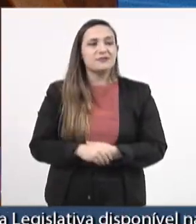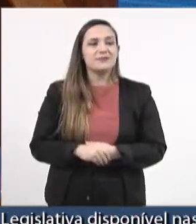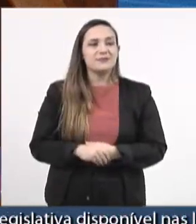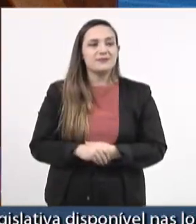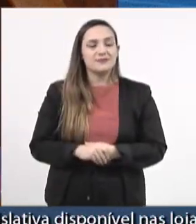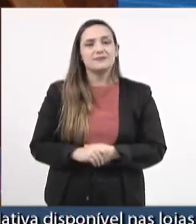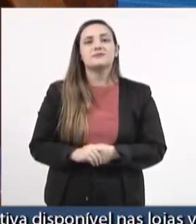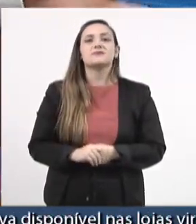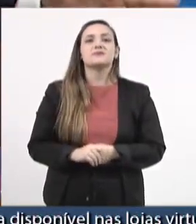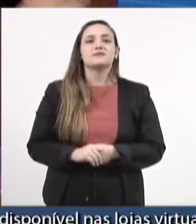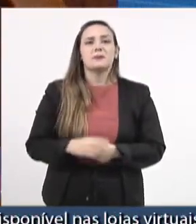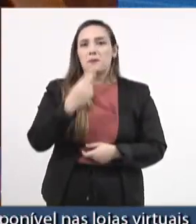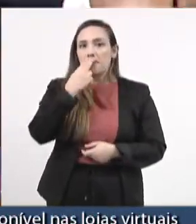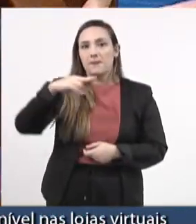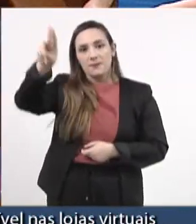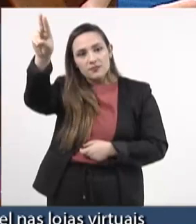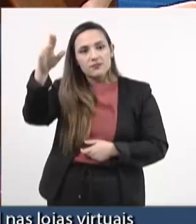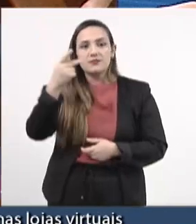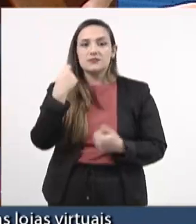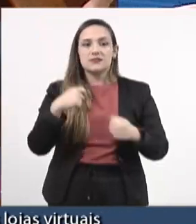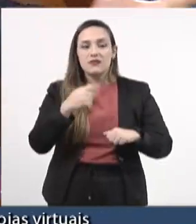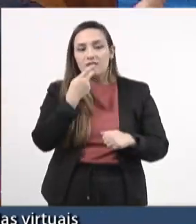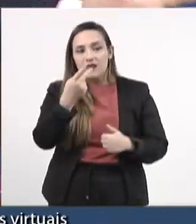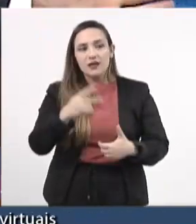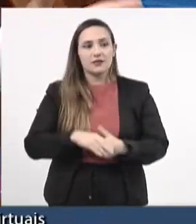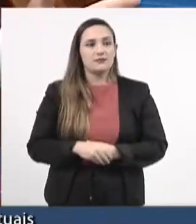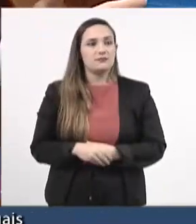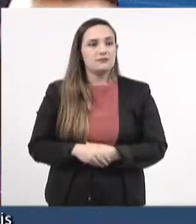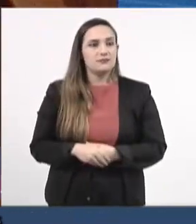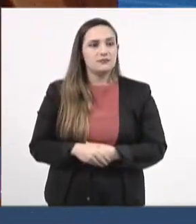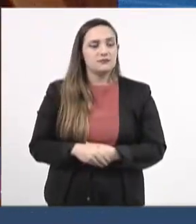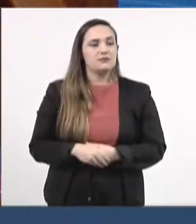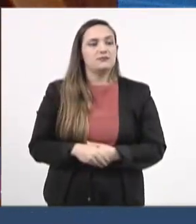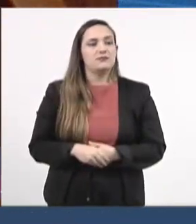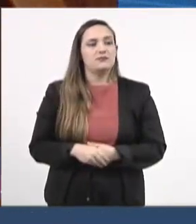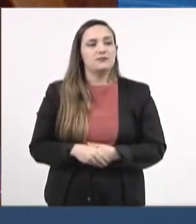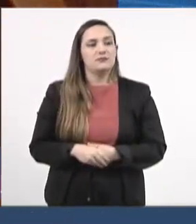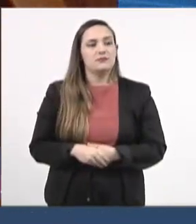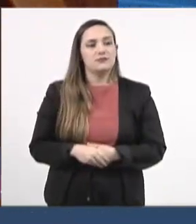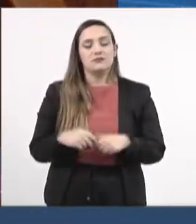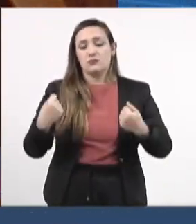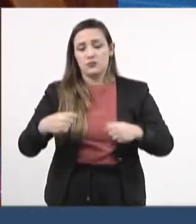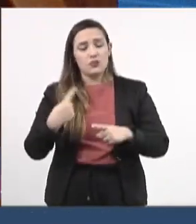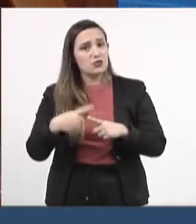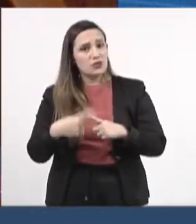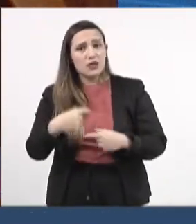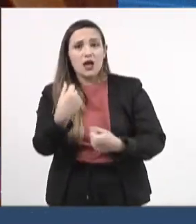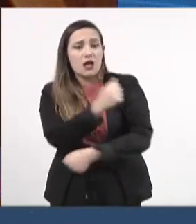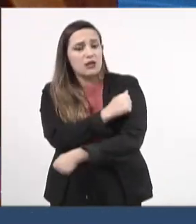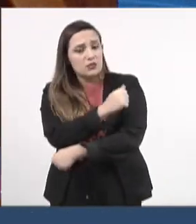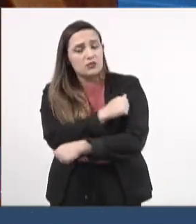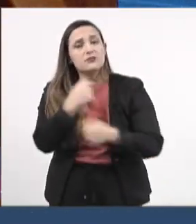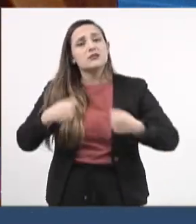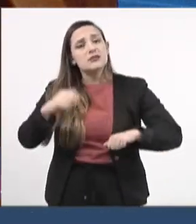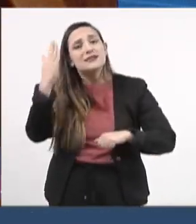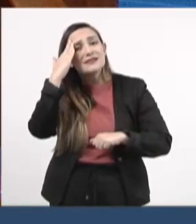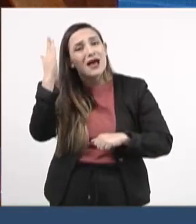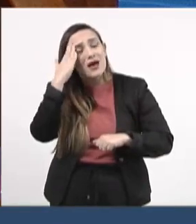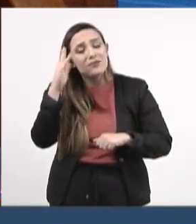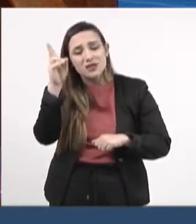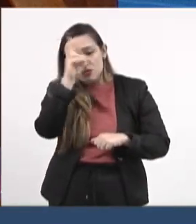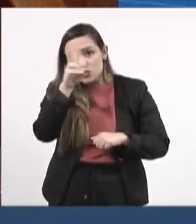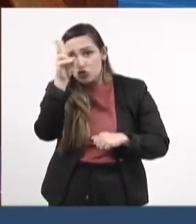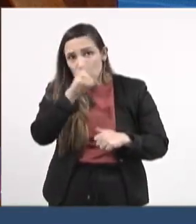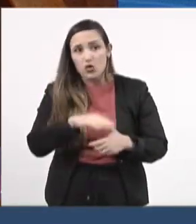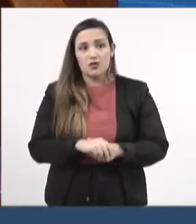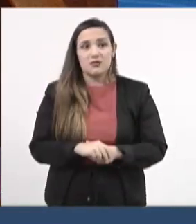alguns, Hitler, por exemplo, tem que falar em sala de aula, porque os alunos têm que sair da escola sabendo